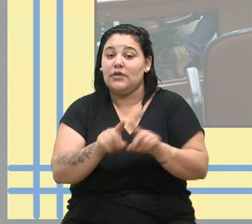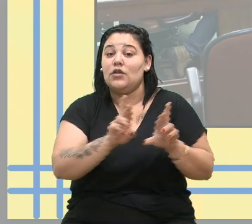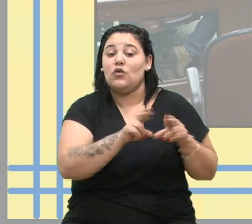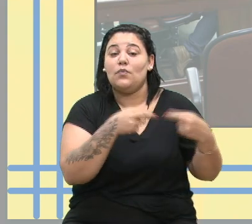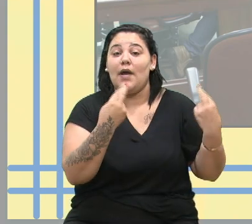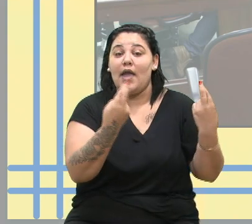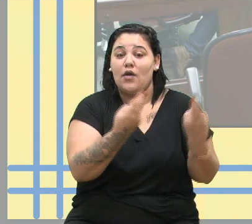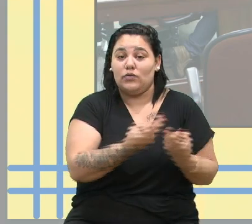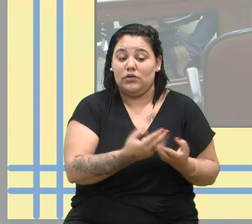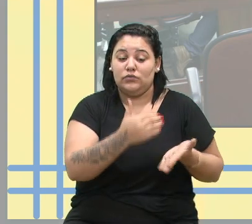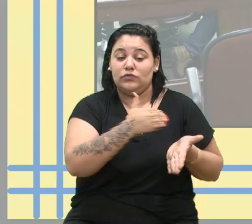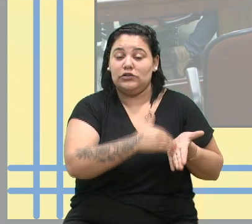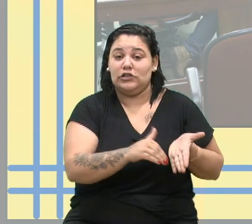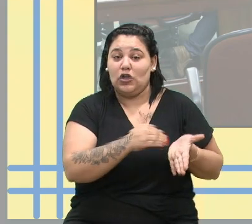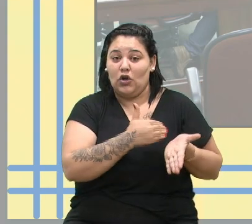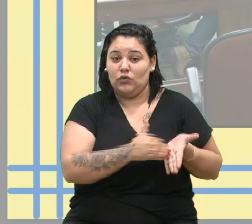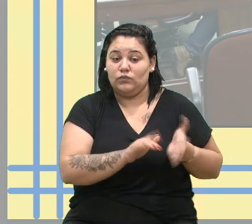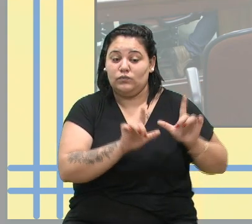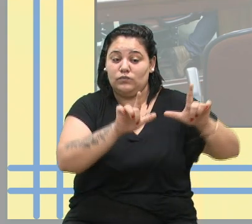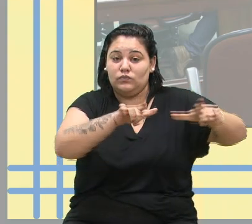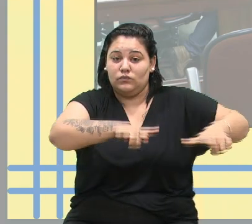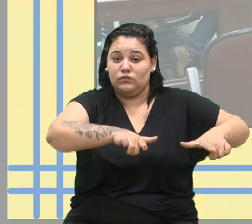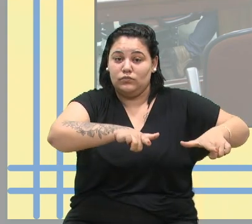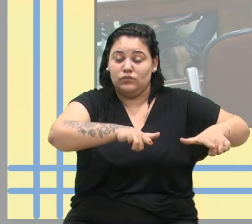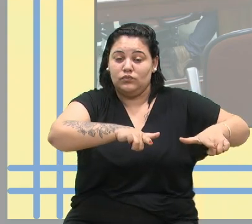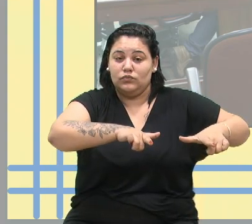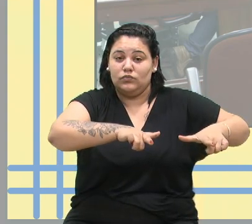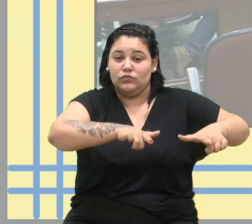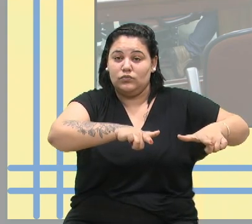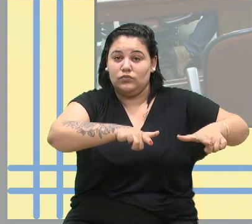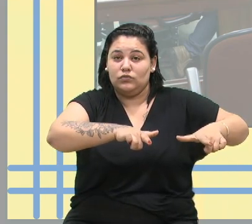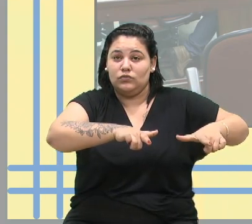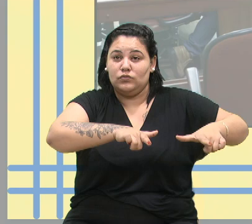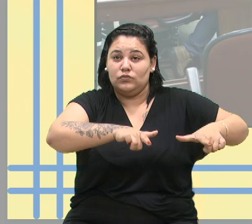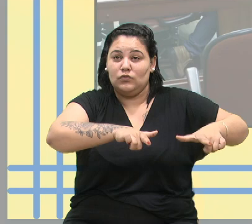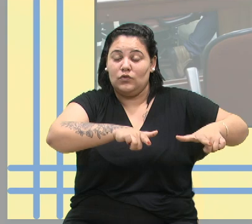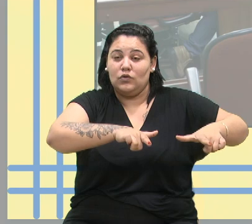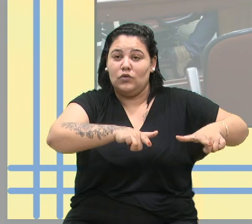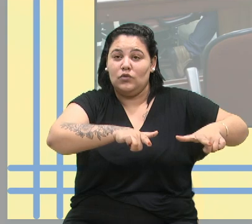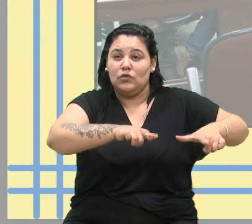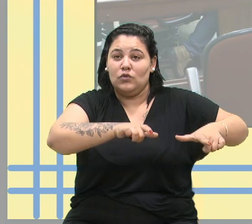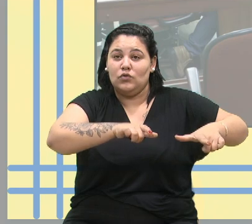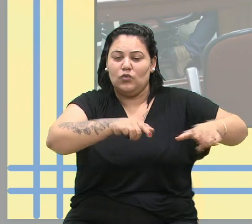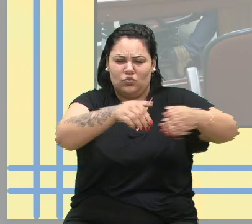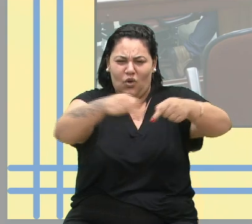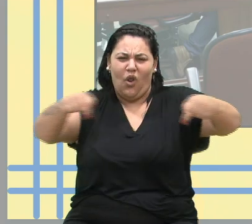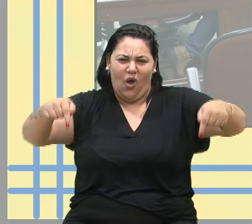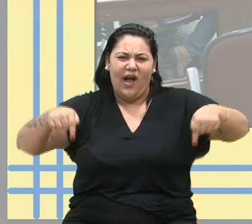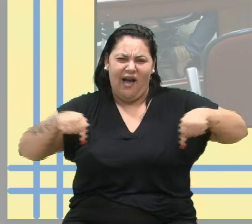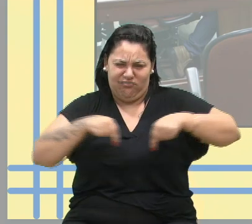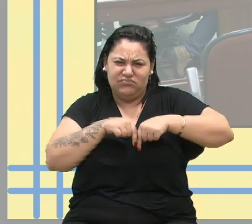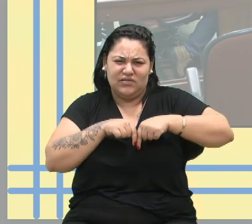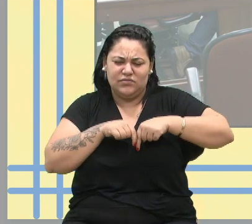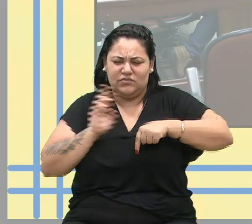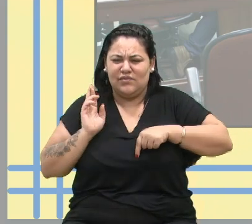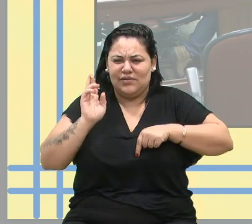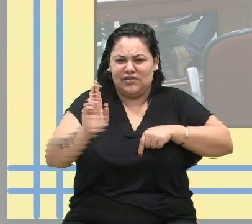no gabinete, no Salão Nobre, com diversos representantes do